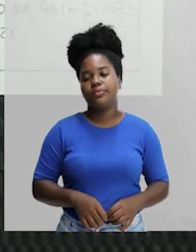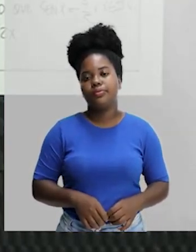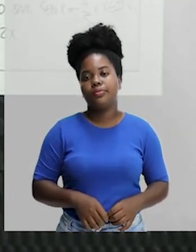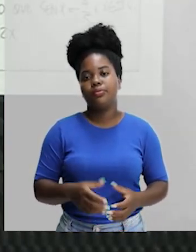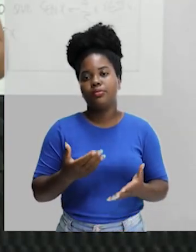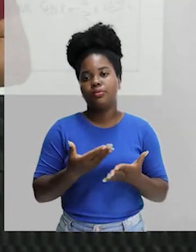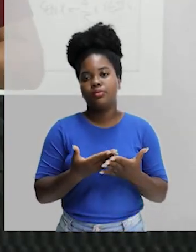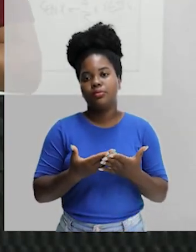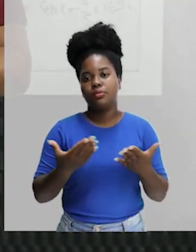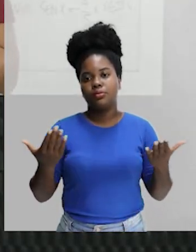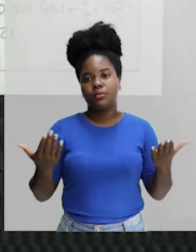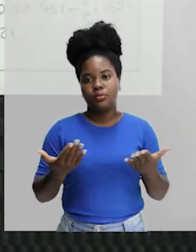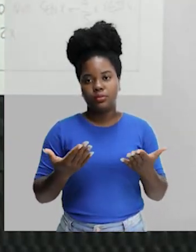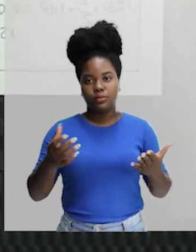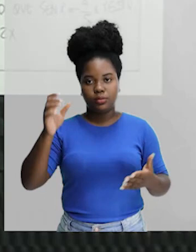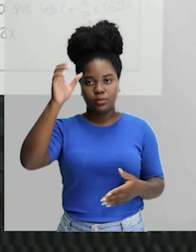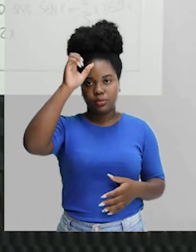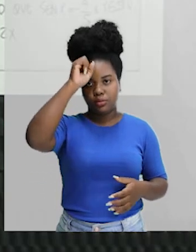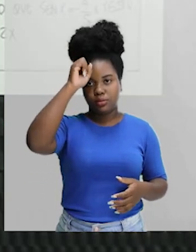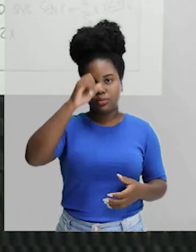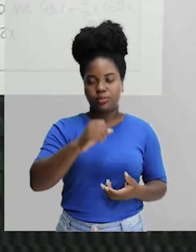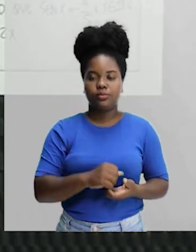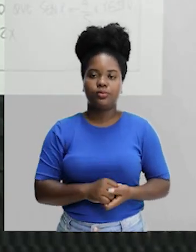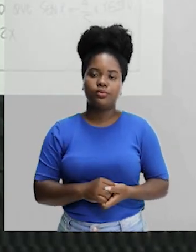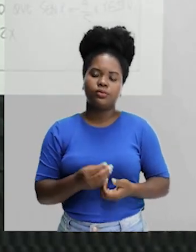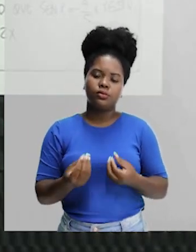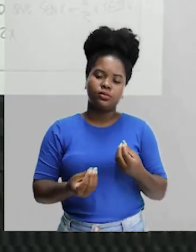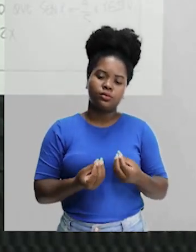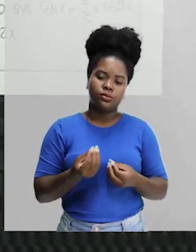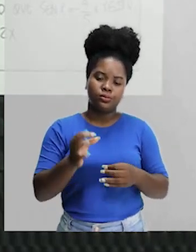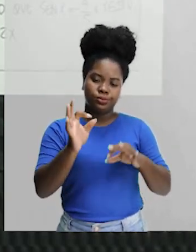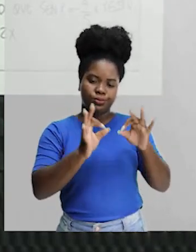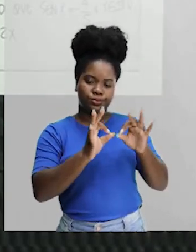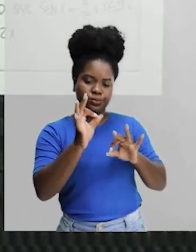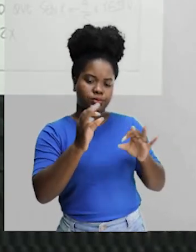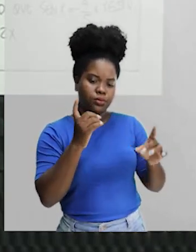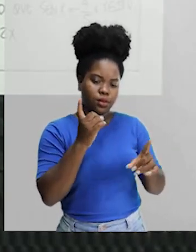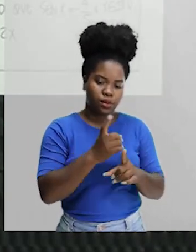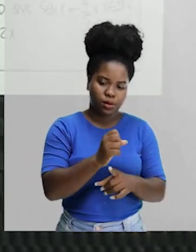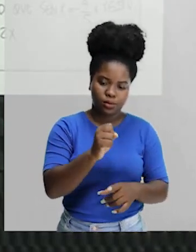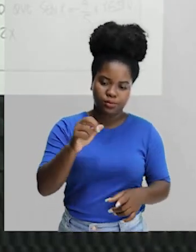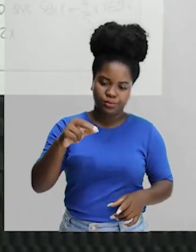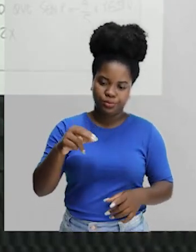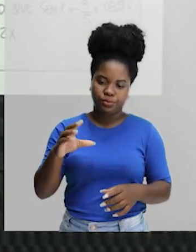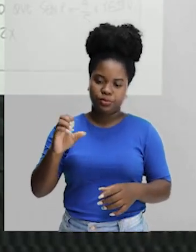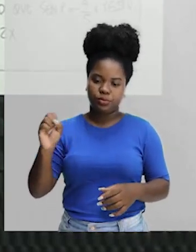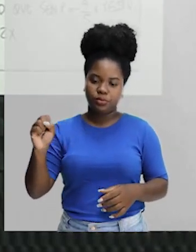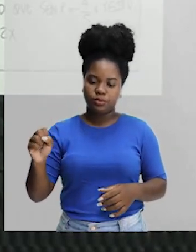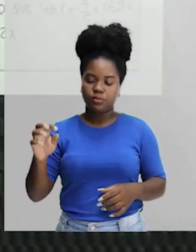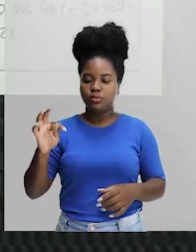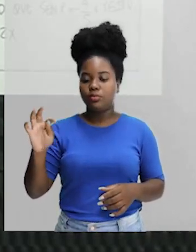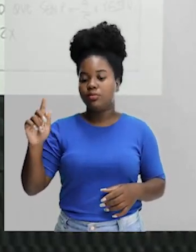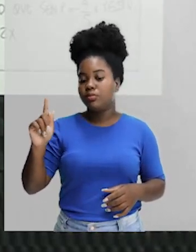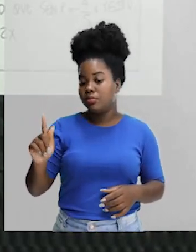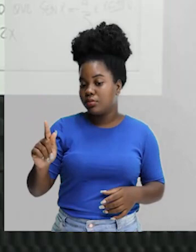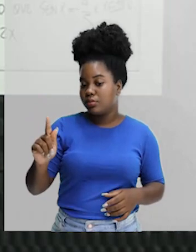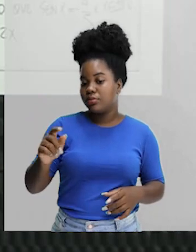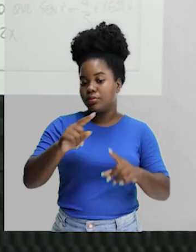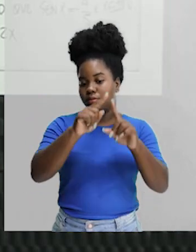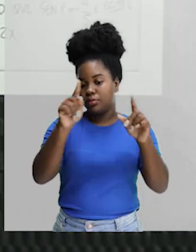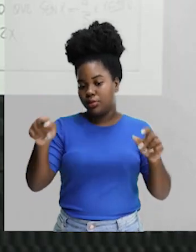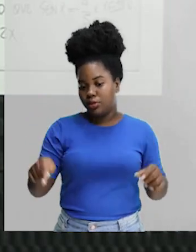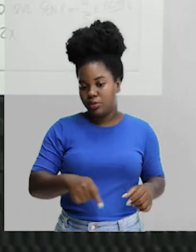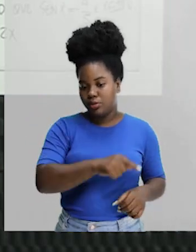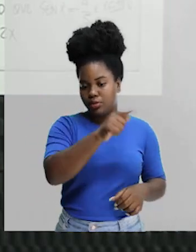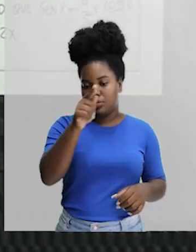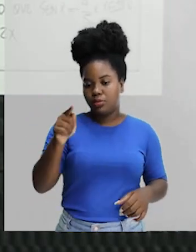na aula de hoje, a gente aprendeu como calcular o seno, o cosseno e a tangente de arcos